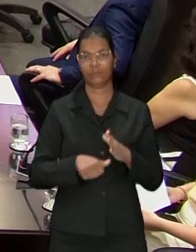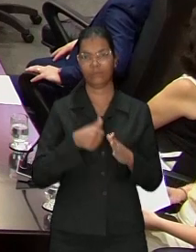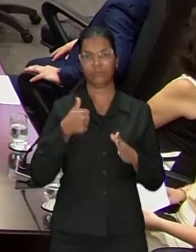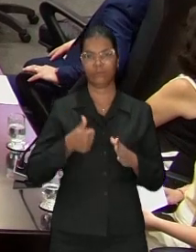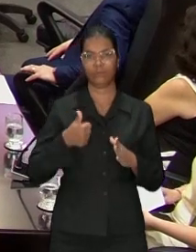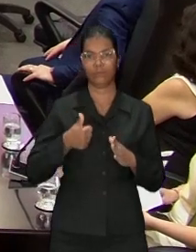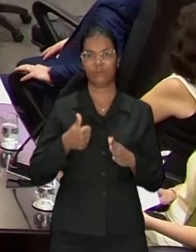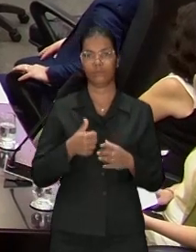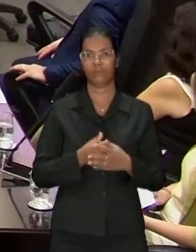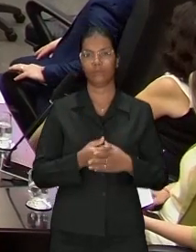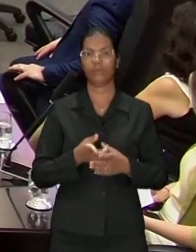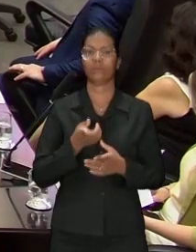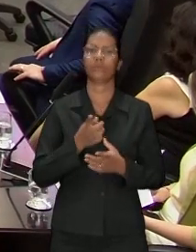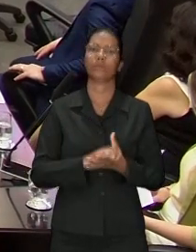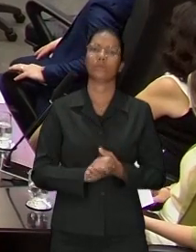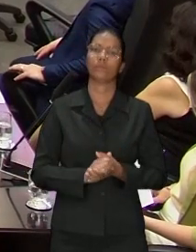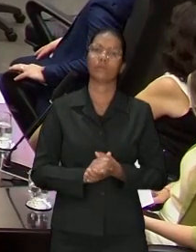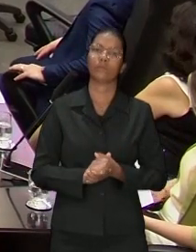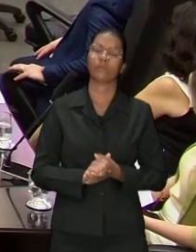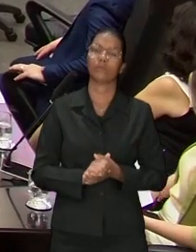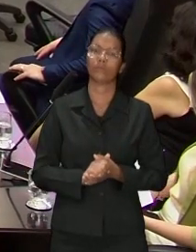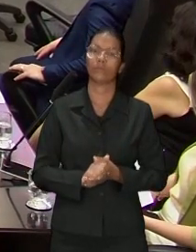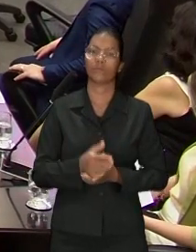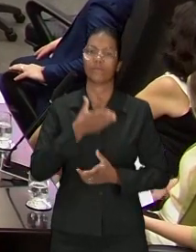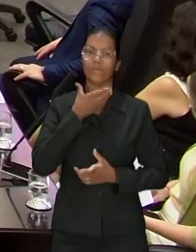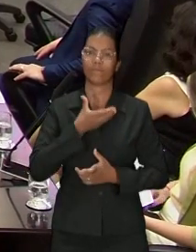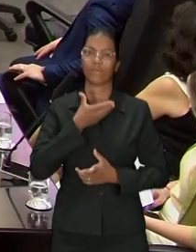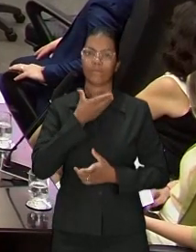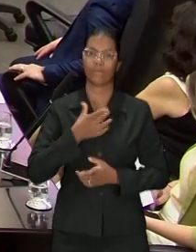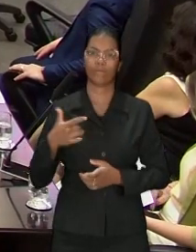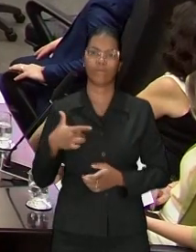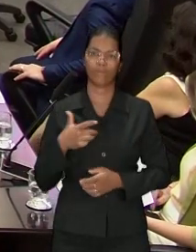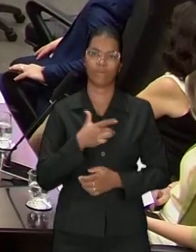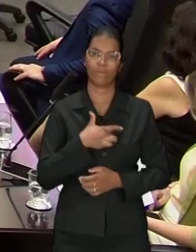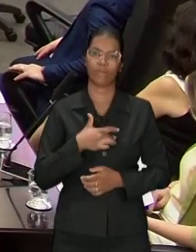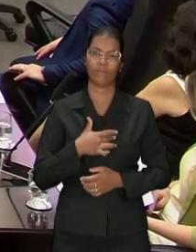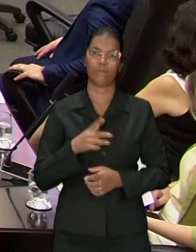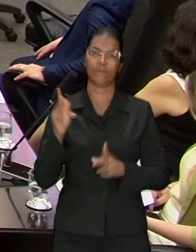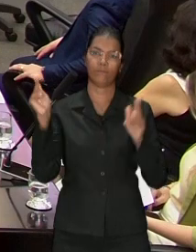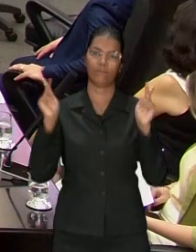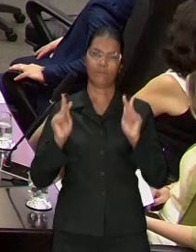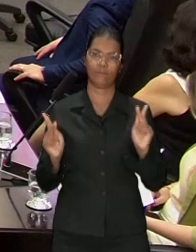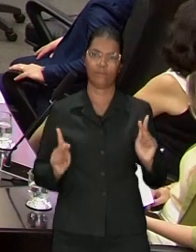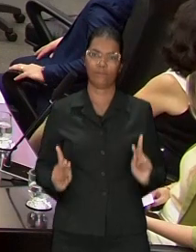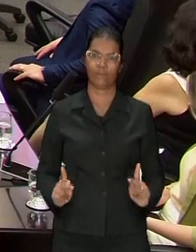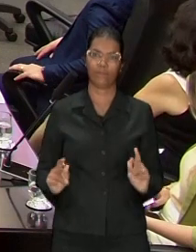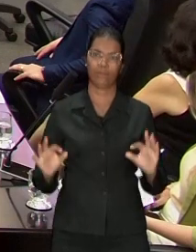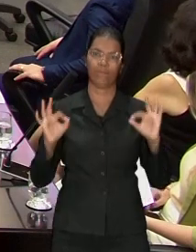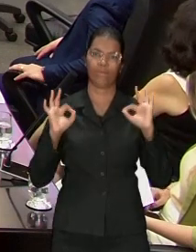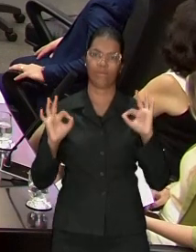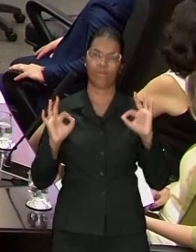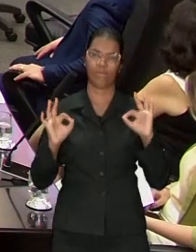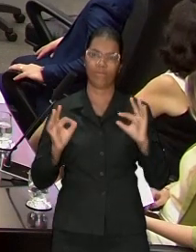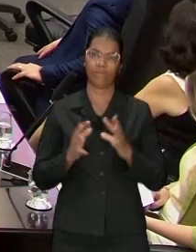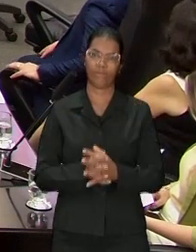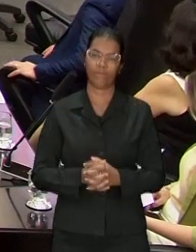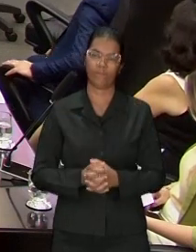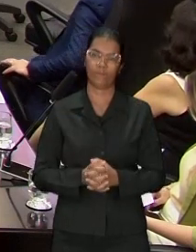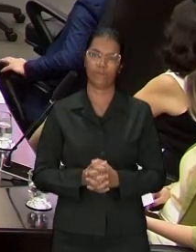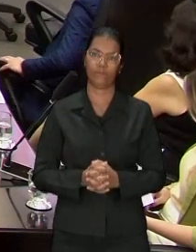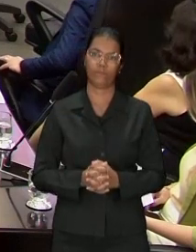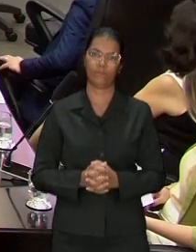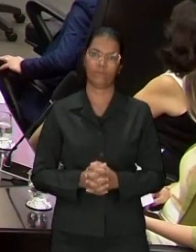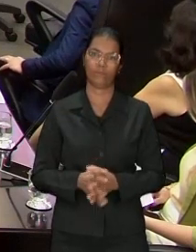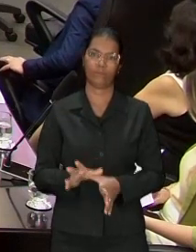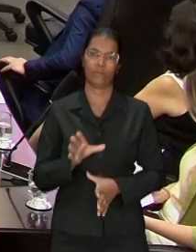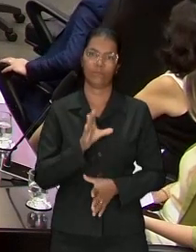todos vocês um Natal cheio de saúde, de paz, de realizações, que o